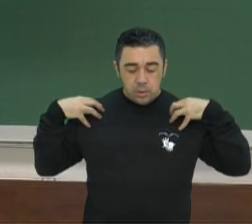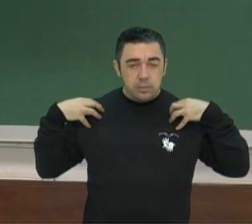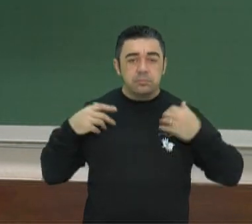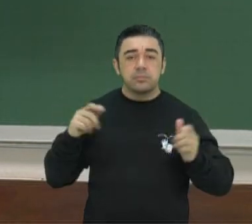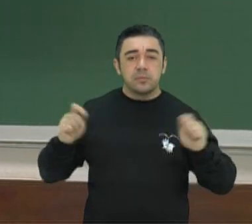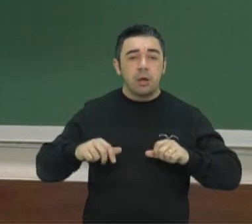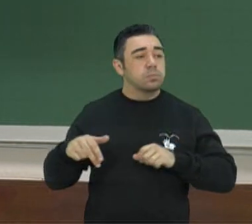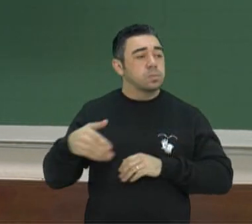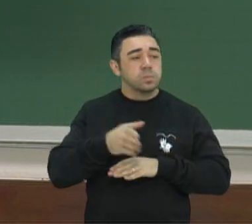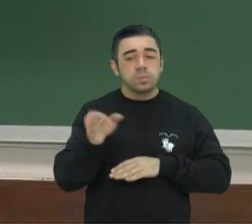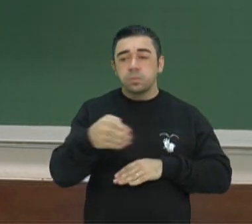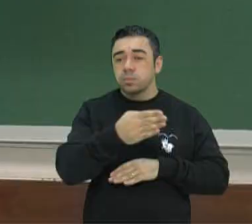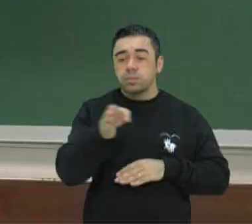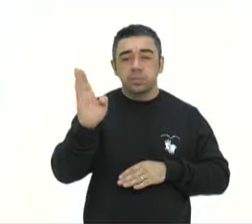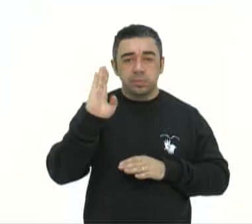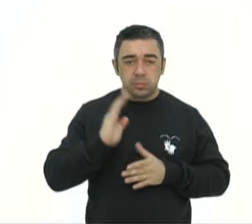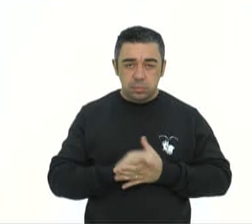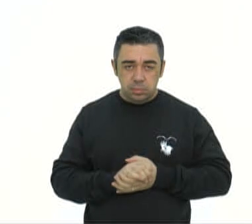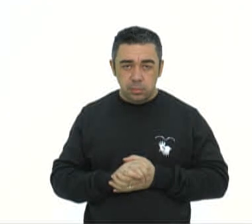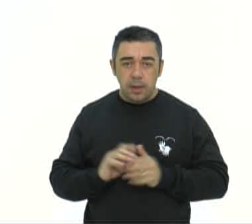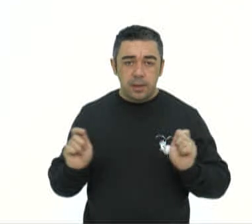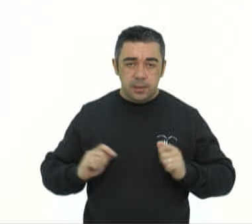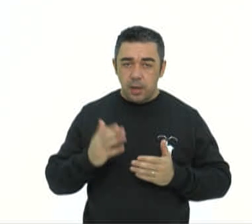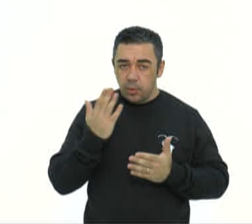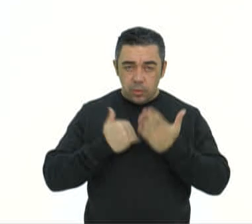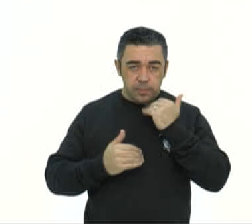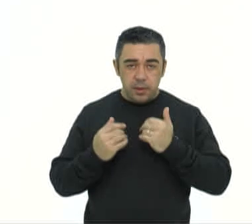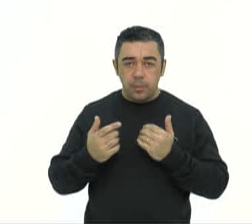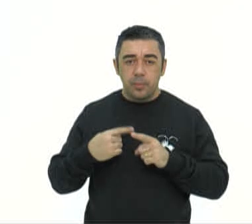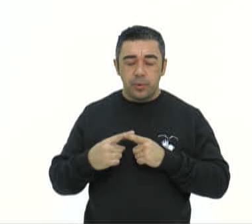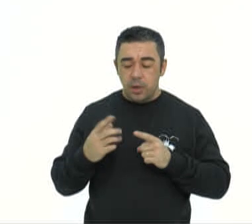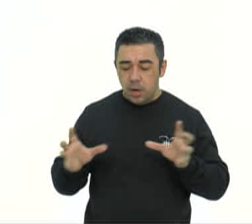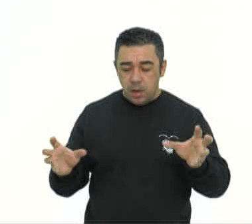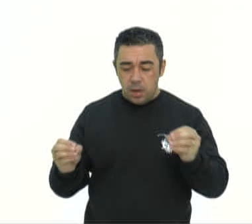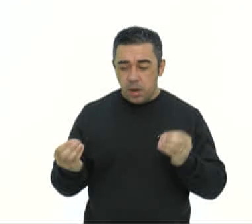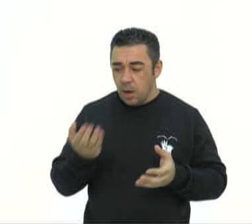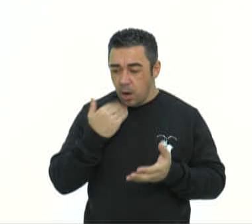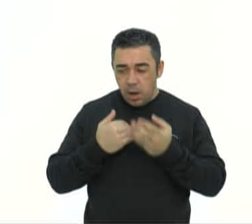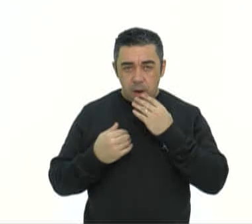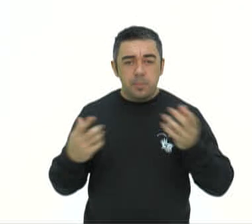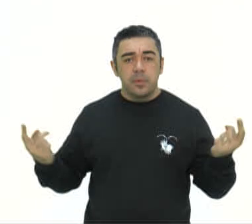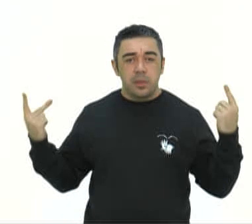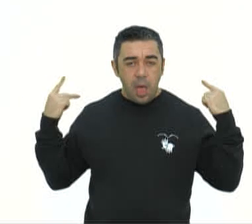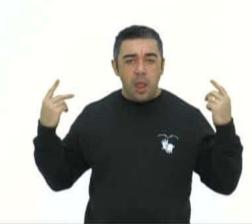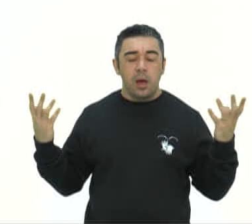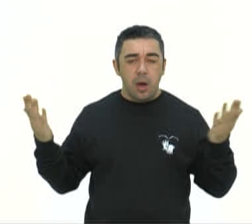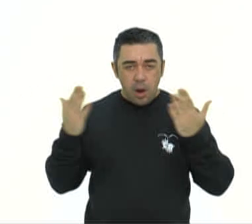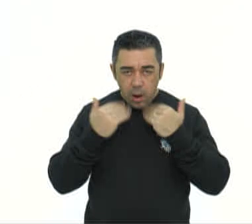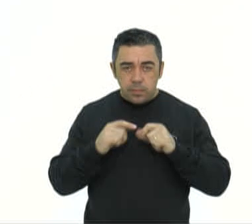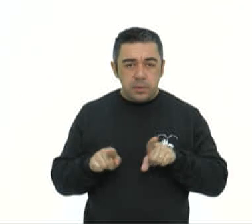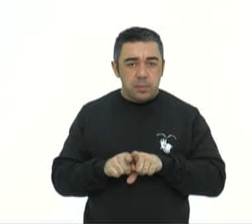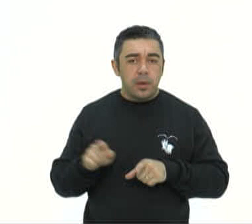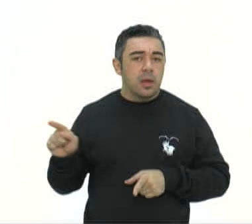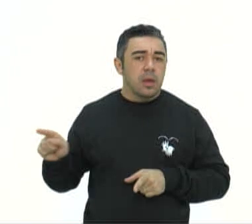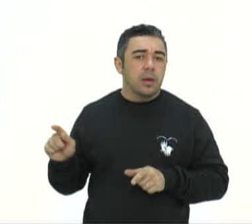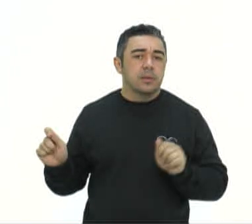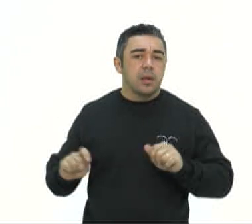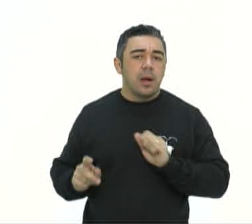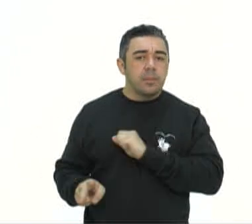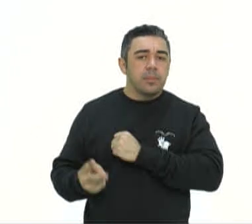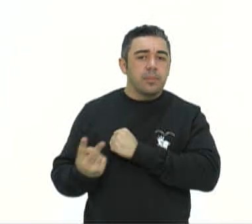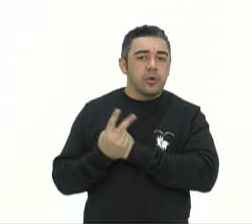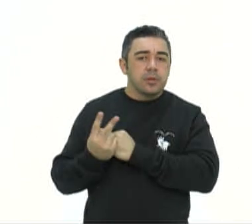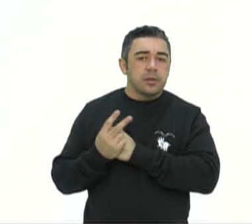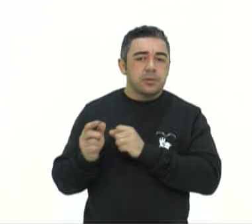ganha mobilidade. O que ele dá? E ganha comida ainda, porque o resto de comida vai vindo também para a anêmona, né? E o que o paguro ganha em troca?